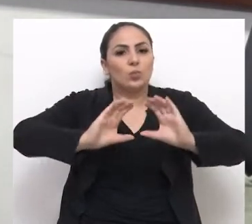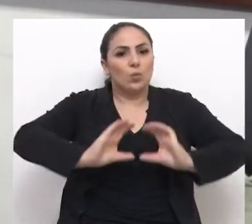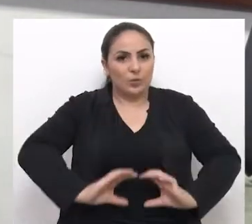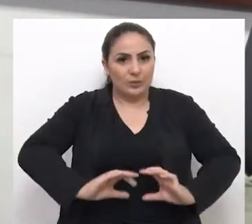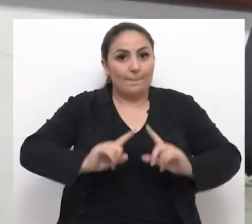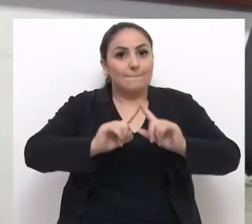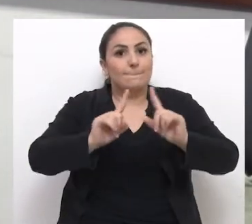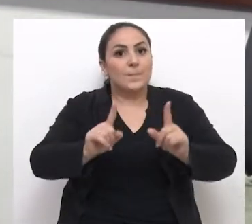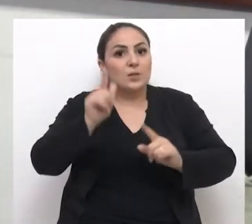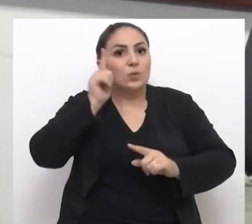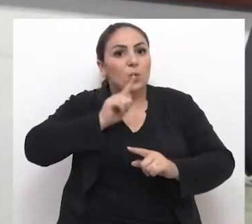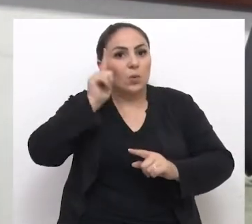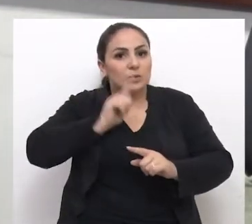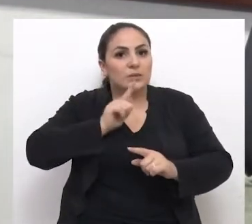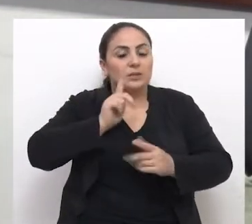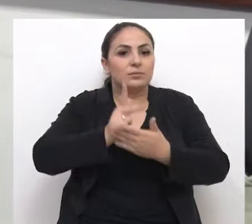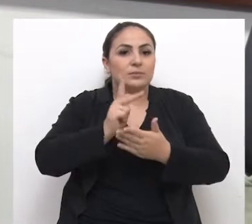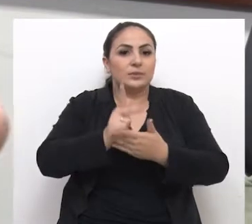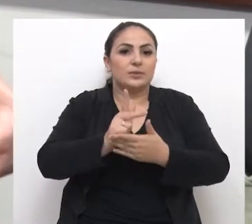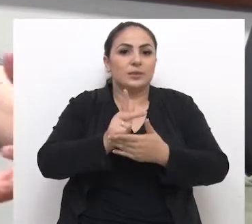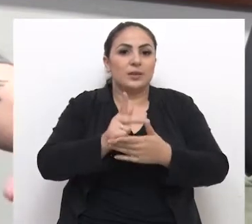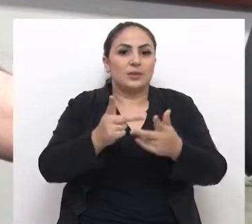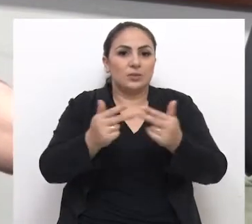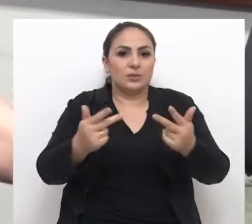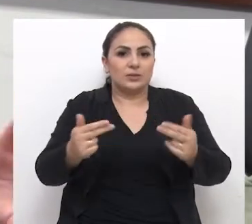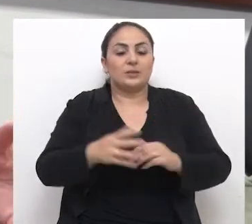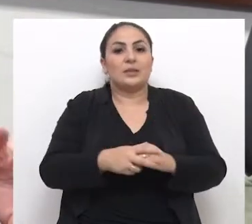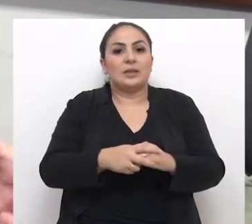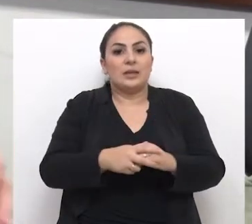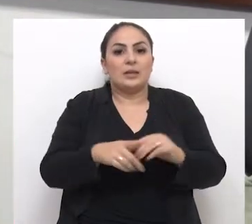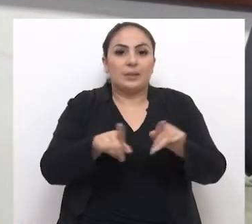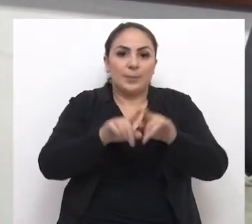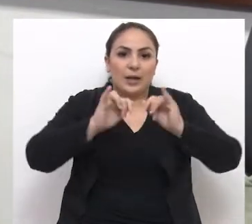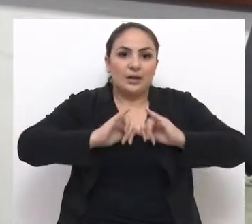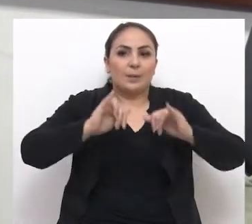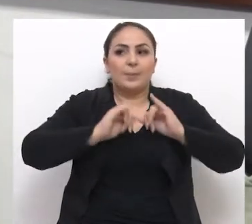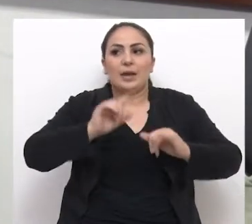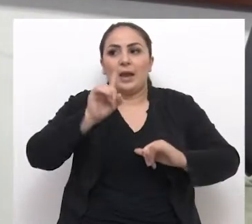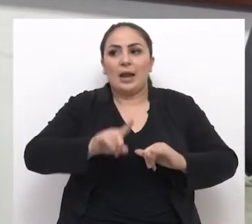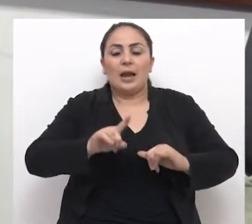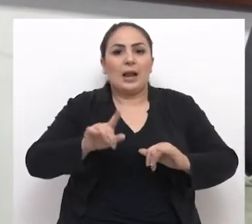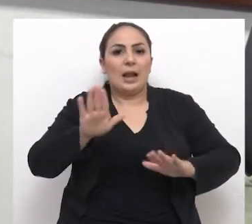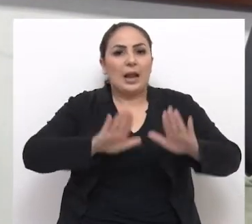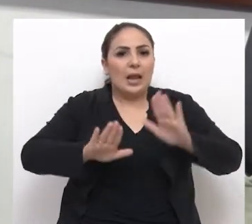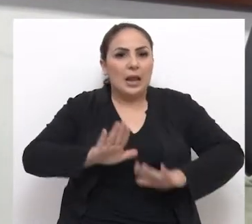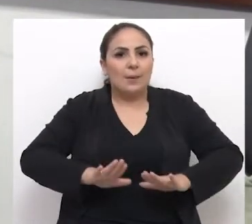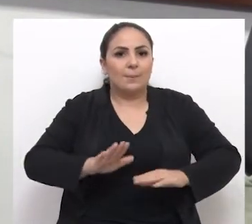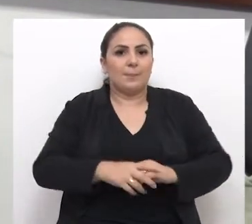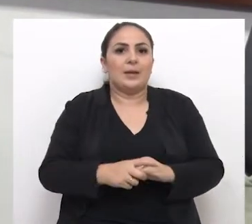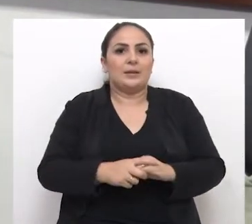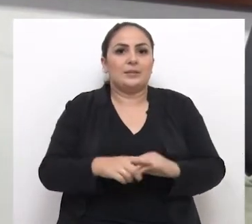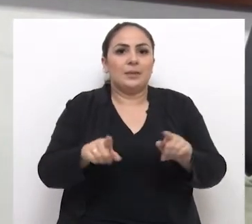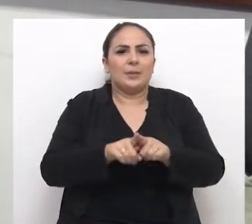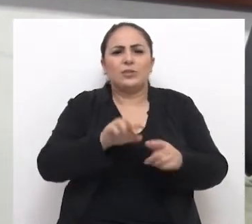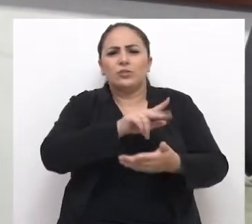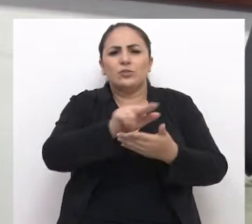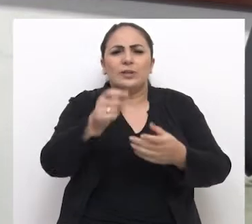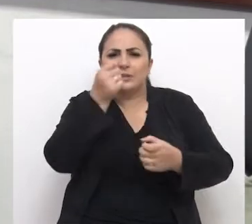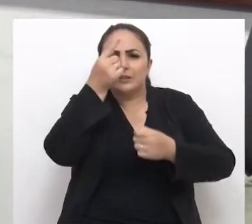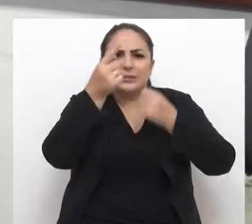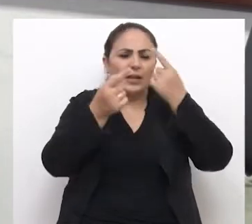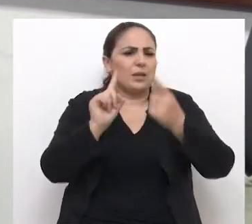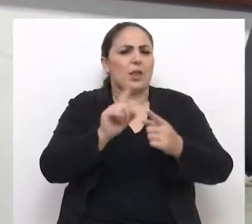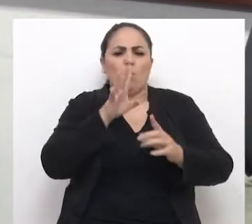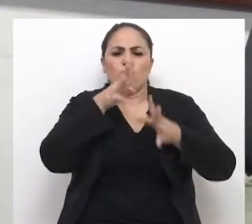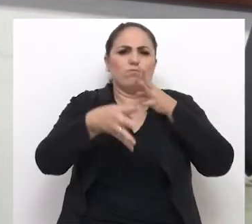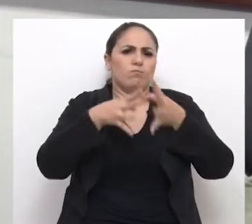todo o comportamento, mas consegue se dar um balizador, que a campanha seja limpa, permeada de ideias